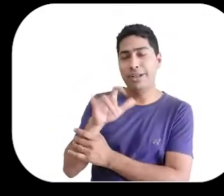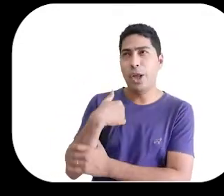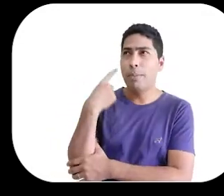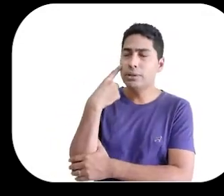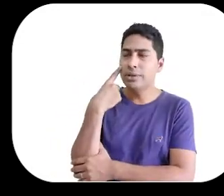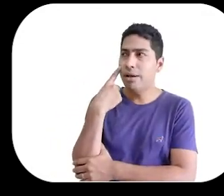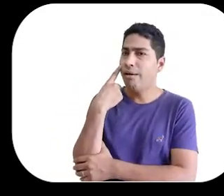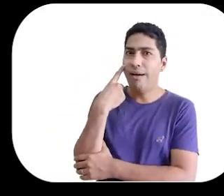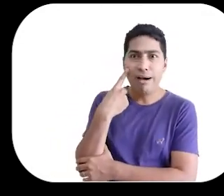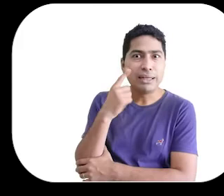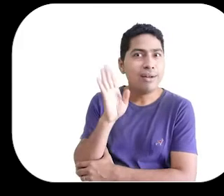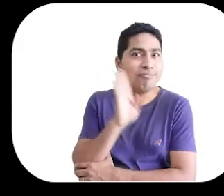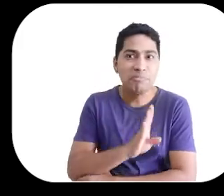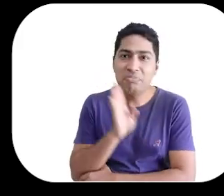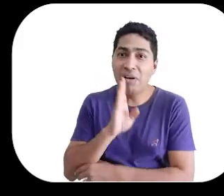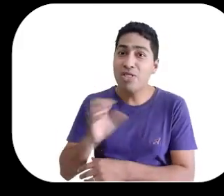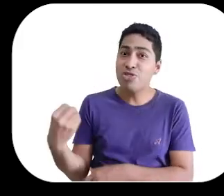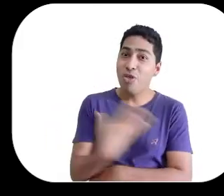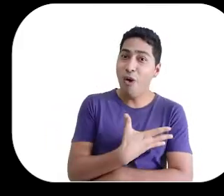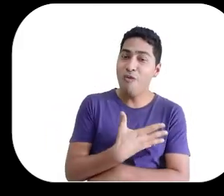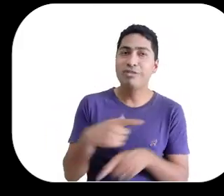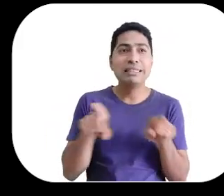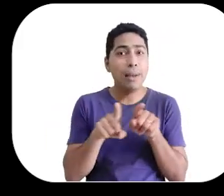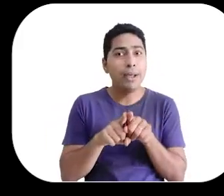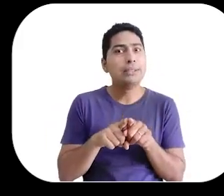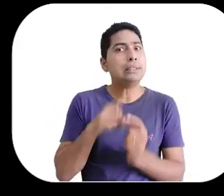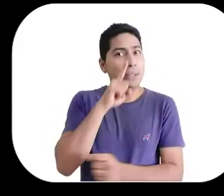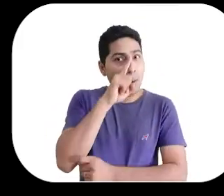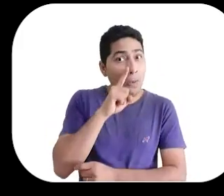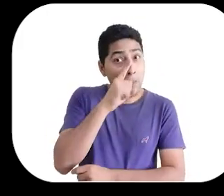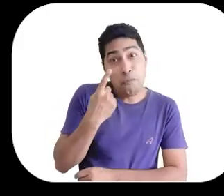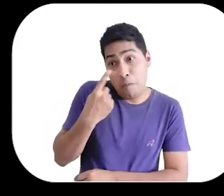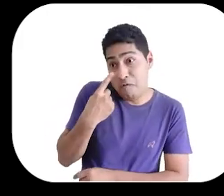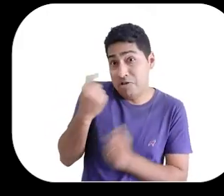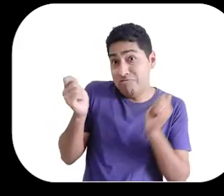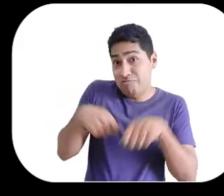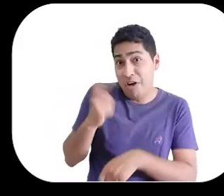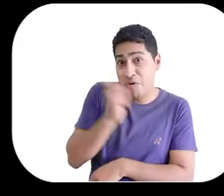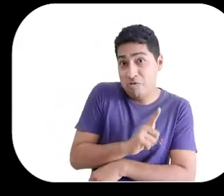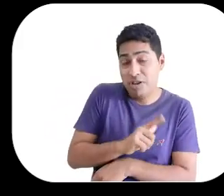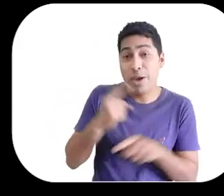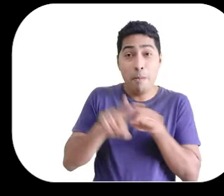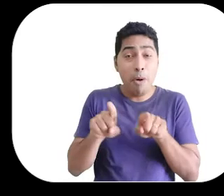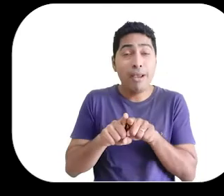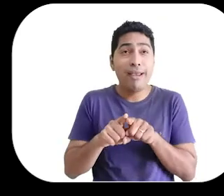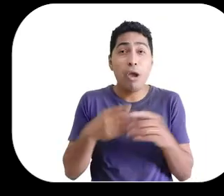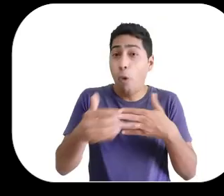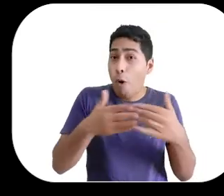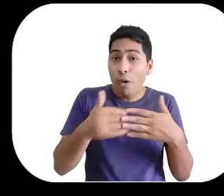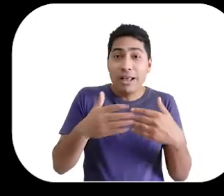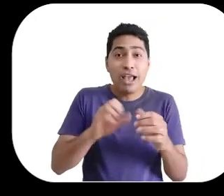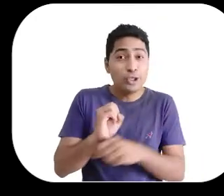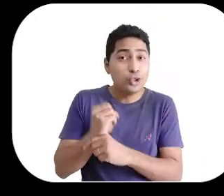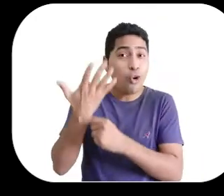bicho, inovador e ao mesmo tempo arriscado, né? Vamos ver se vai funcionar, porque assim como qualquer espetáculo online,